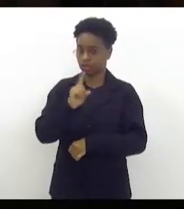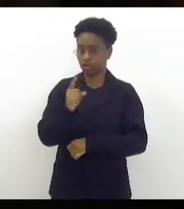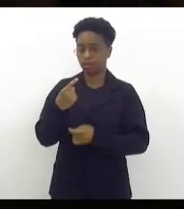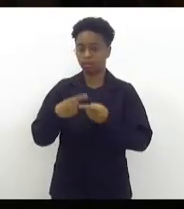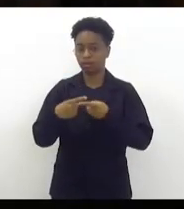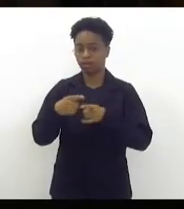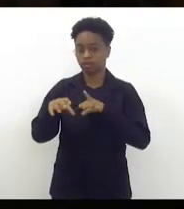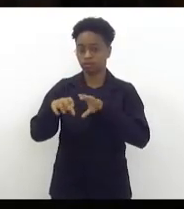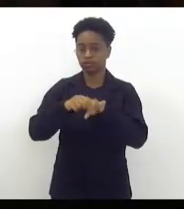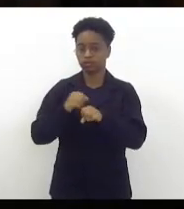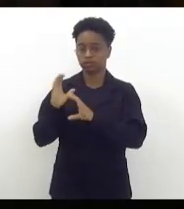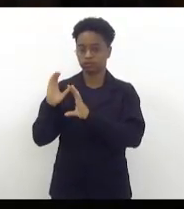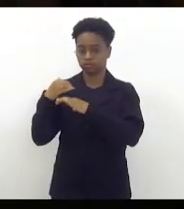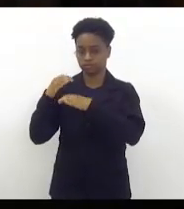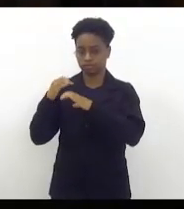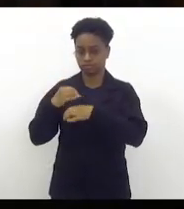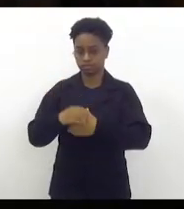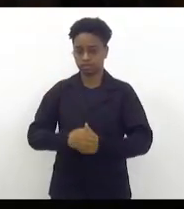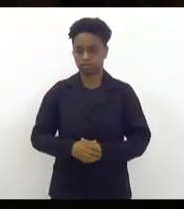engenheiro. Né?